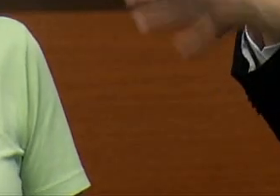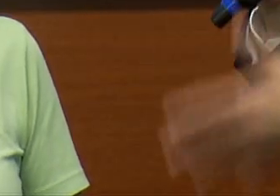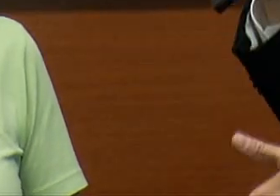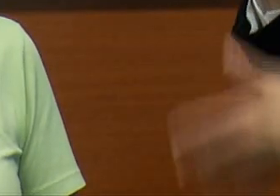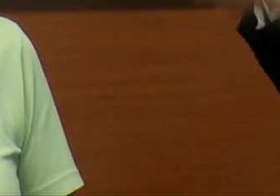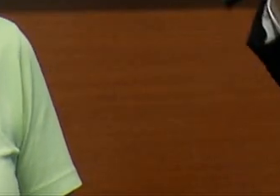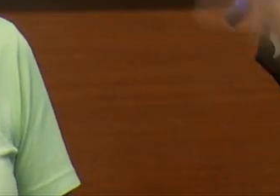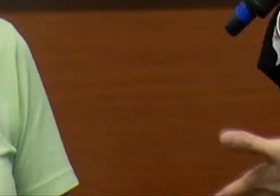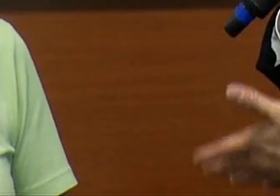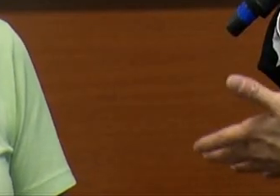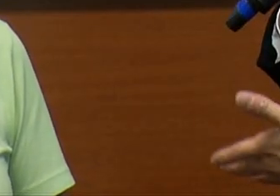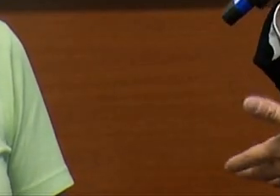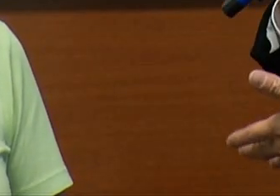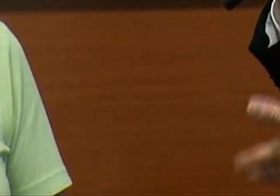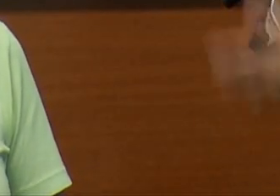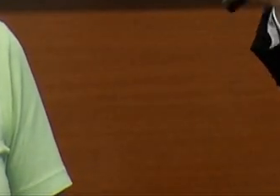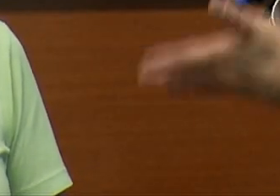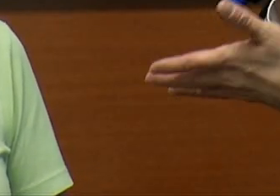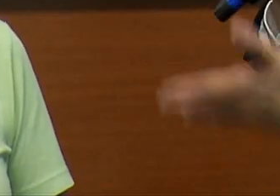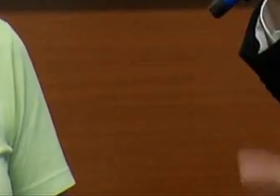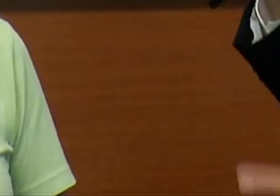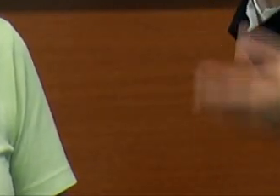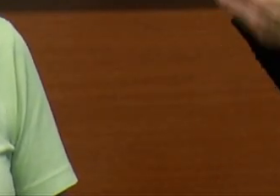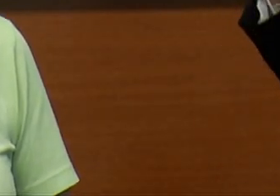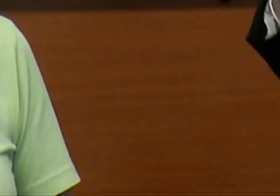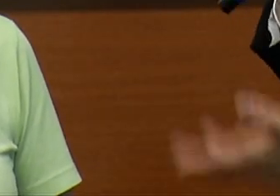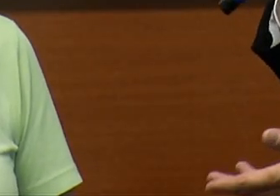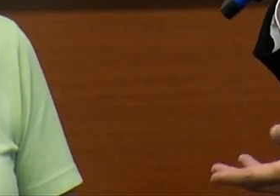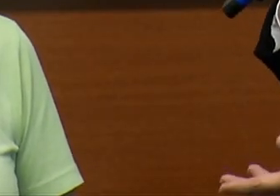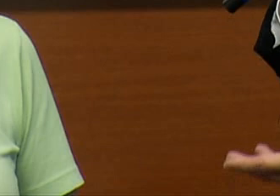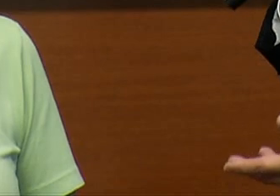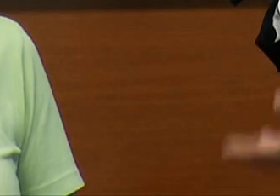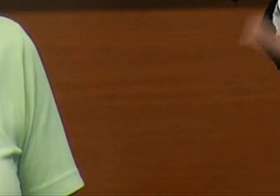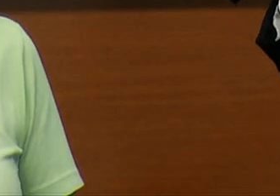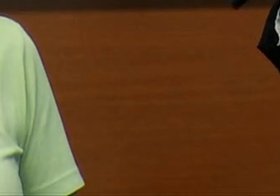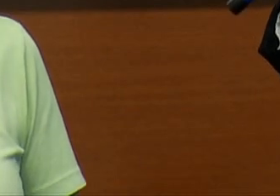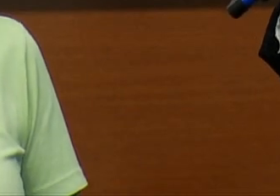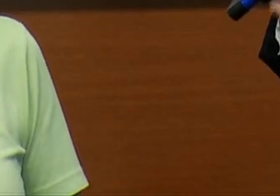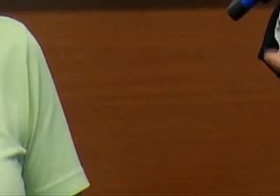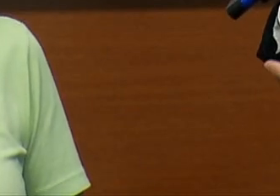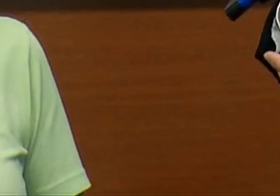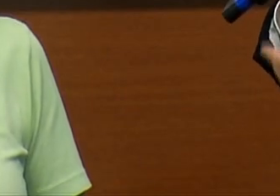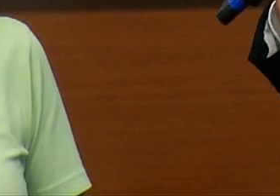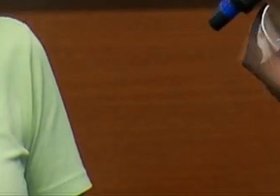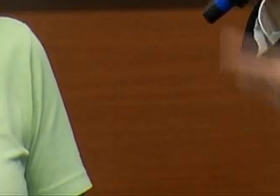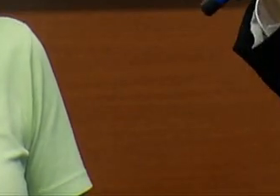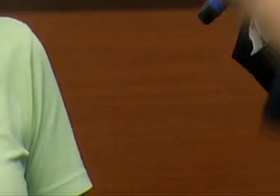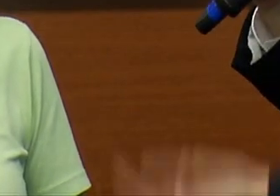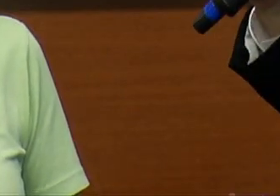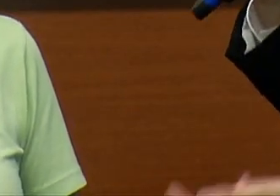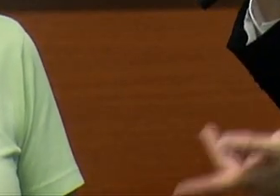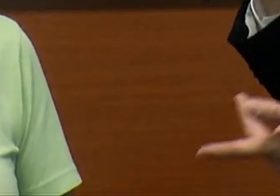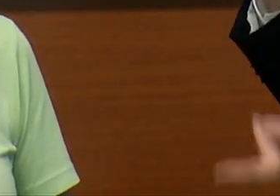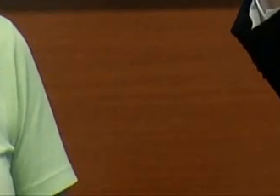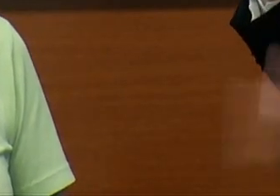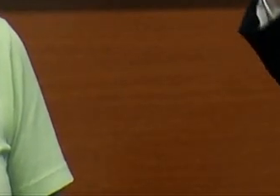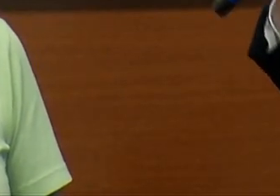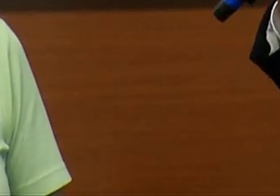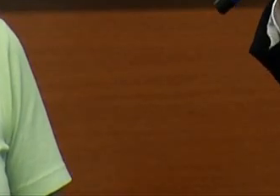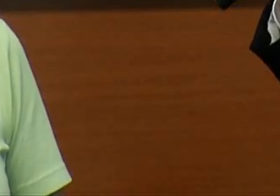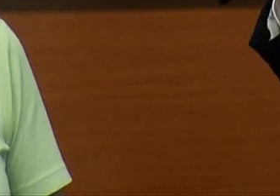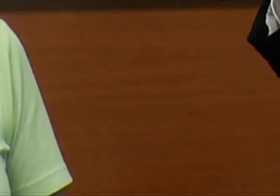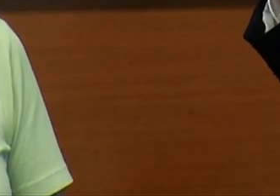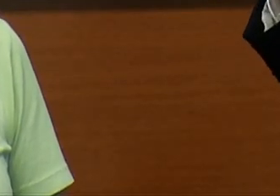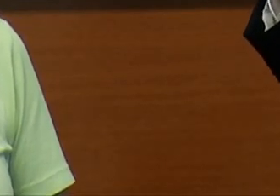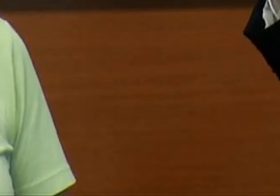os vereadores. Mas eu falo dela por ser sua companheira, e quando soube do fato do relacionamento de vocês, foi motivo